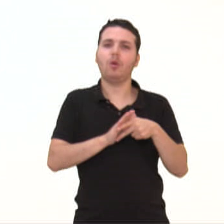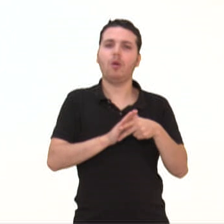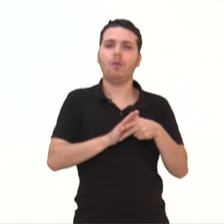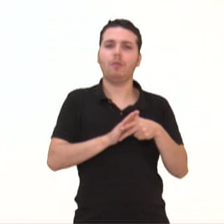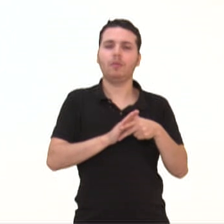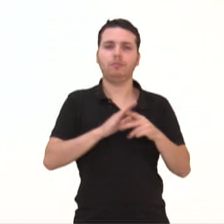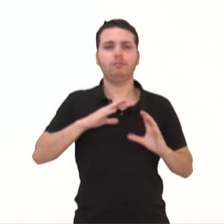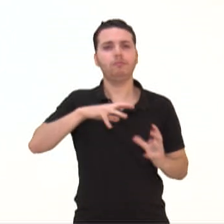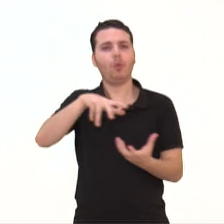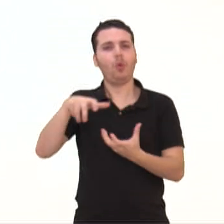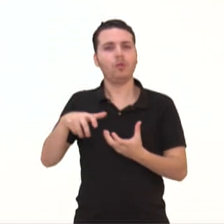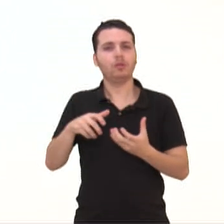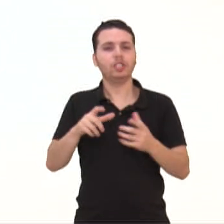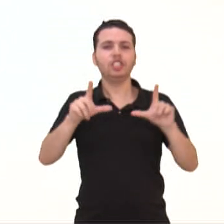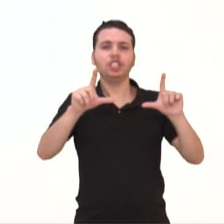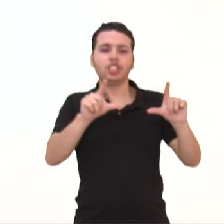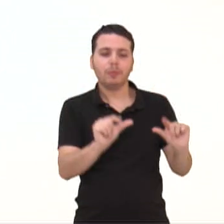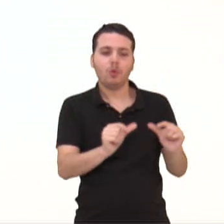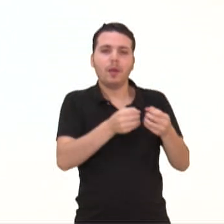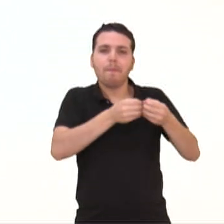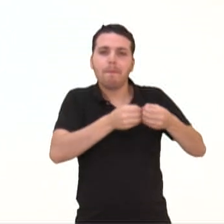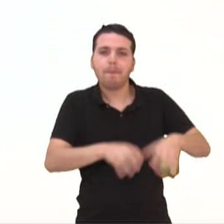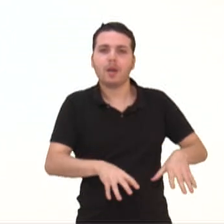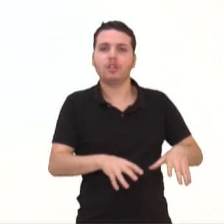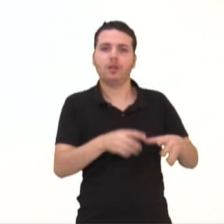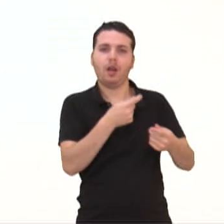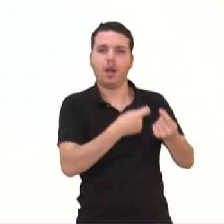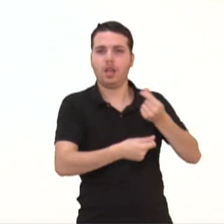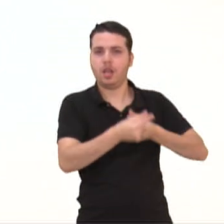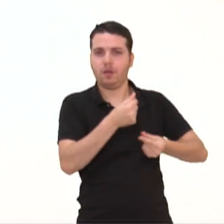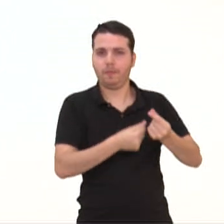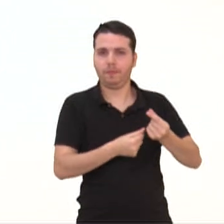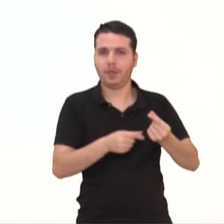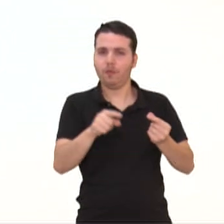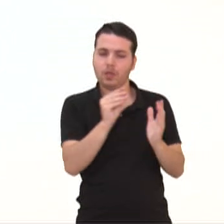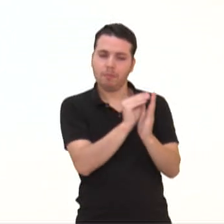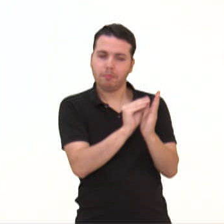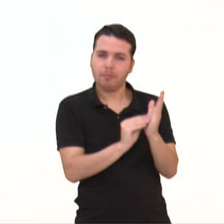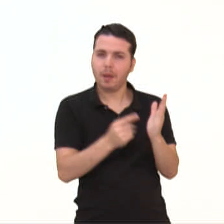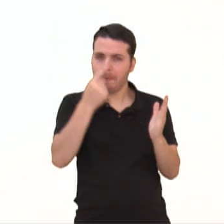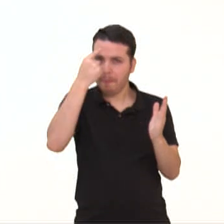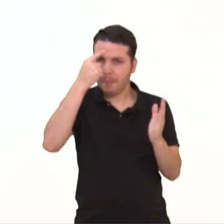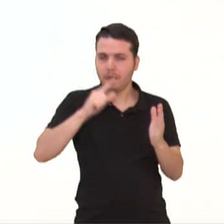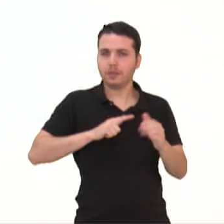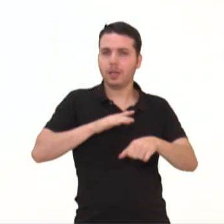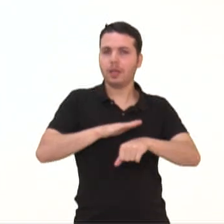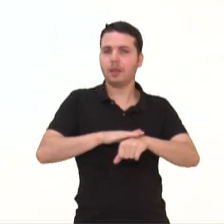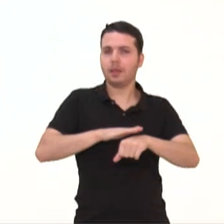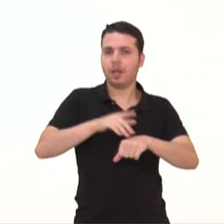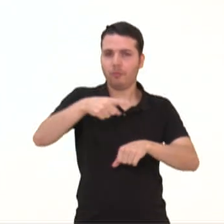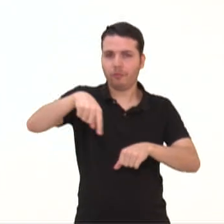prejuízos econômicos. Então, anote essa questão, pense um pouquinho e responda. Você tem um tempo.